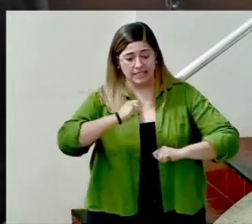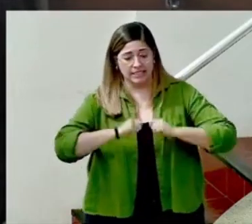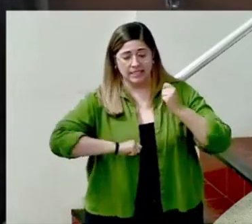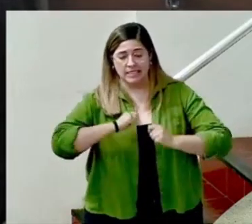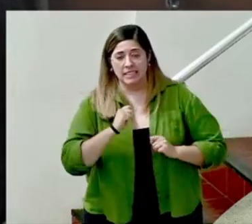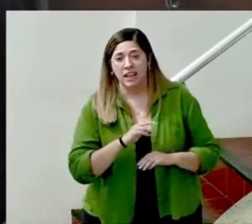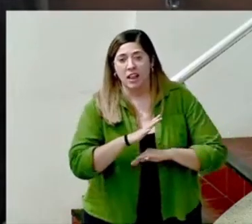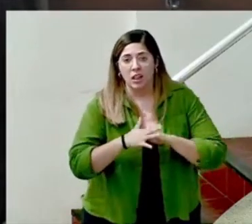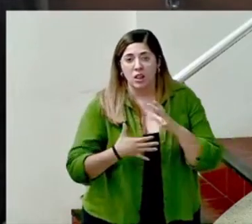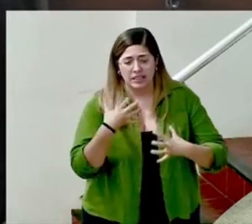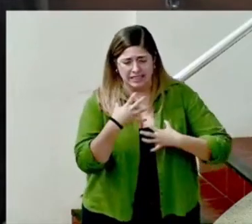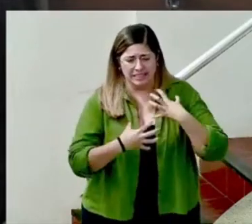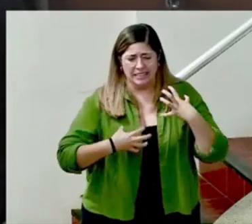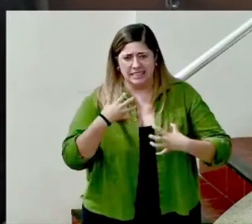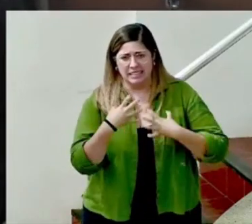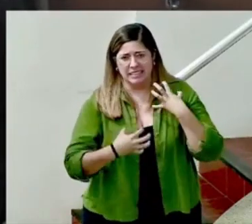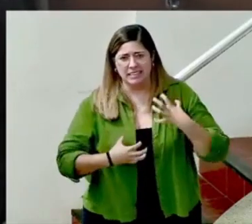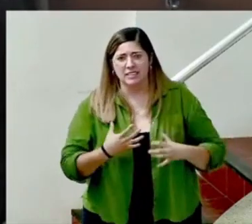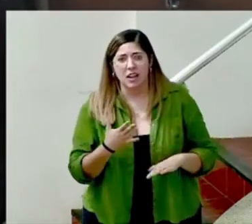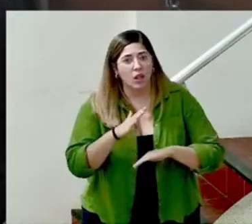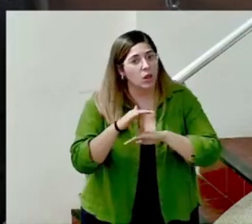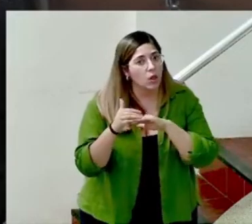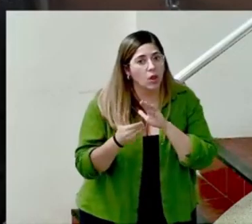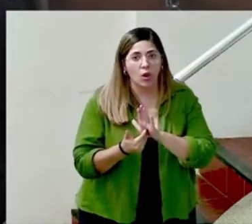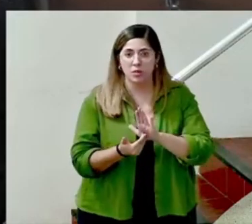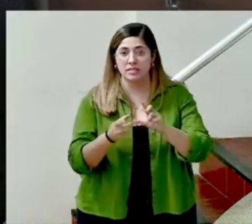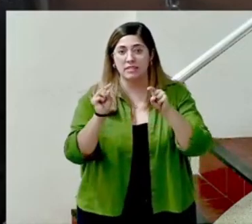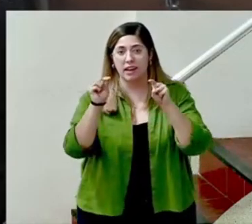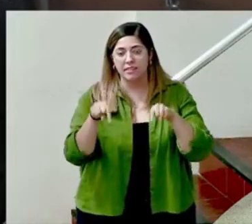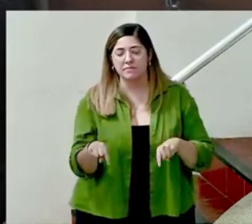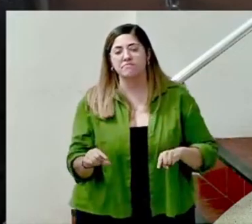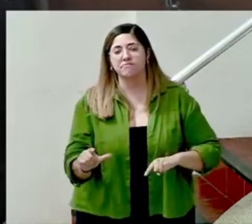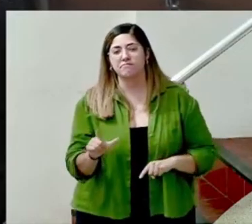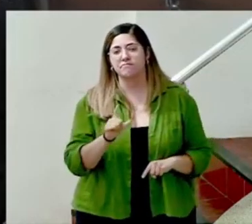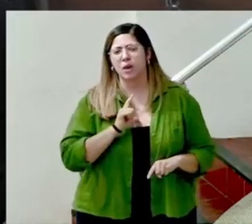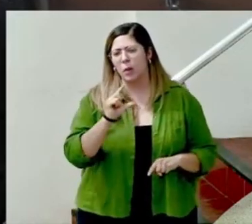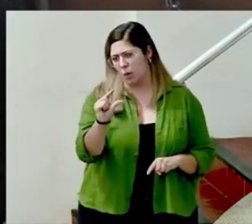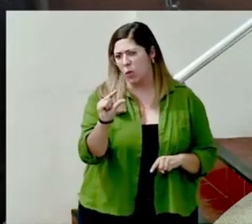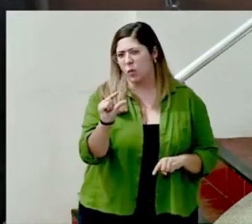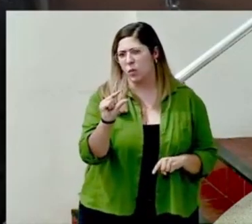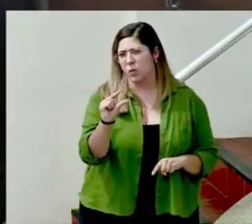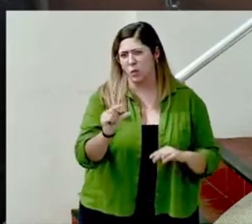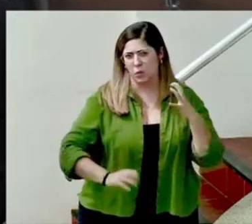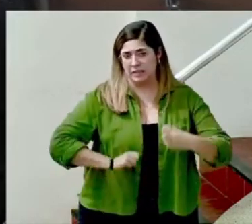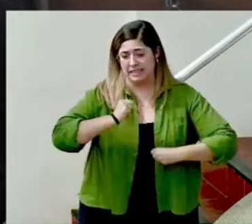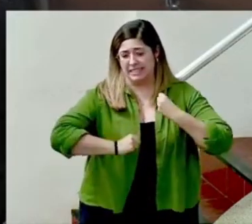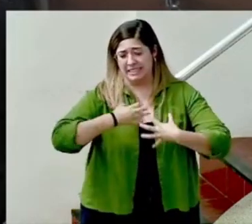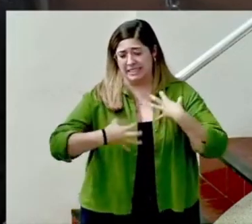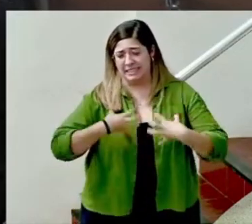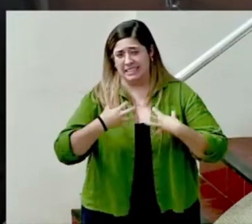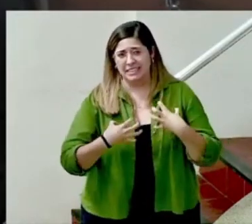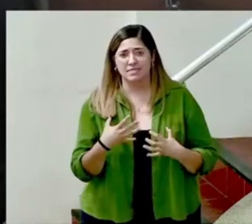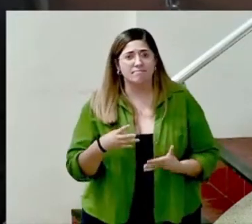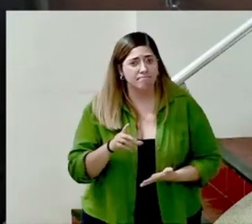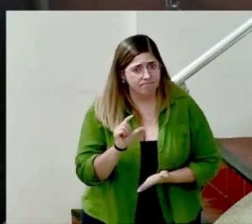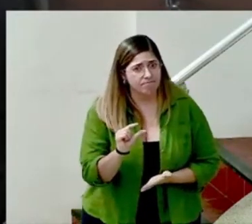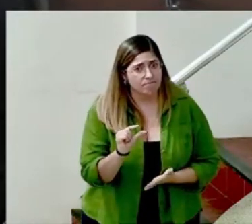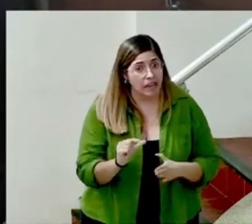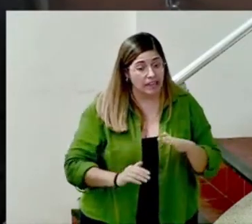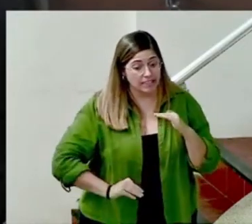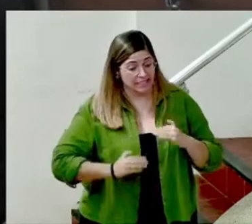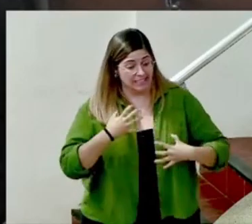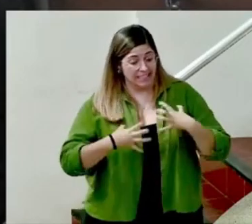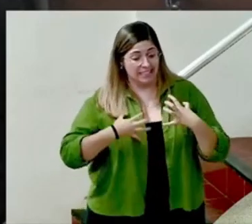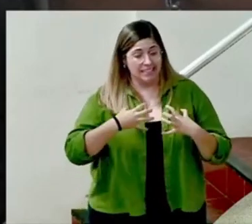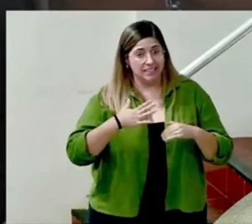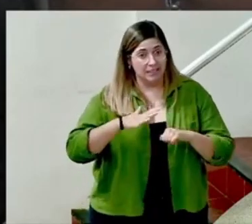Todos, absolutamente todos, neste lugar, lutam com ansiedade em níveis diferentes,